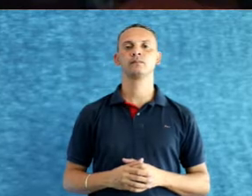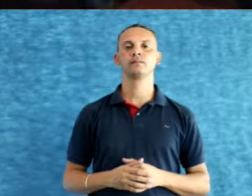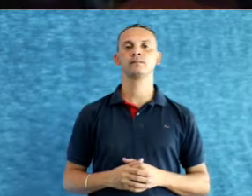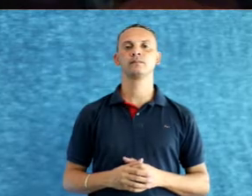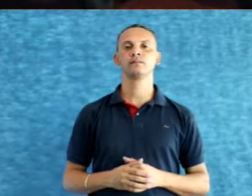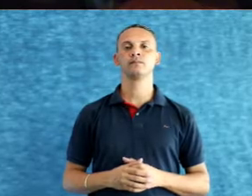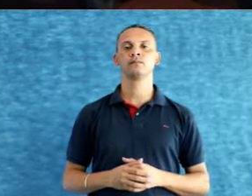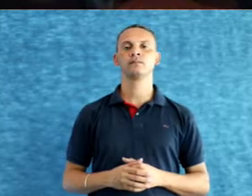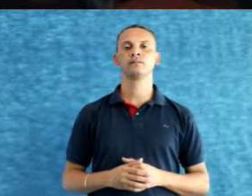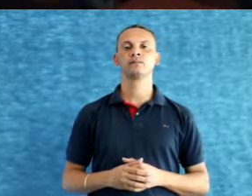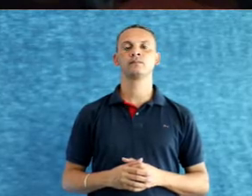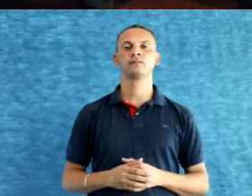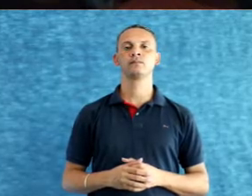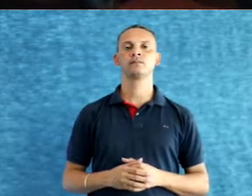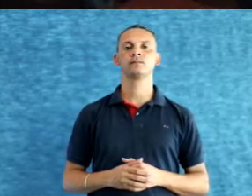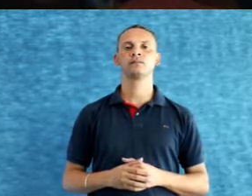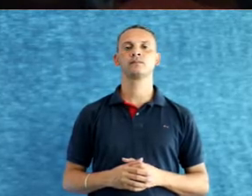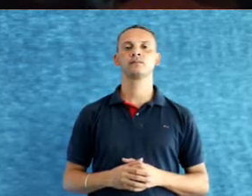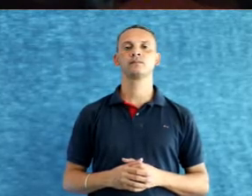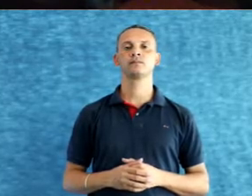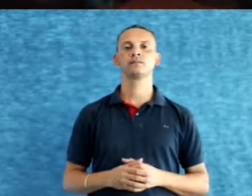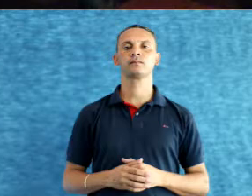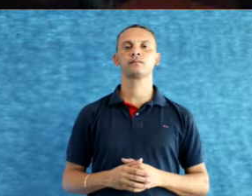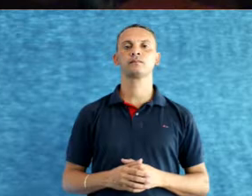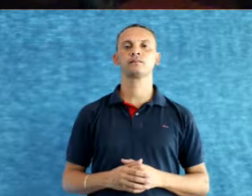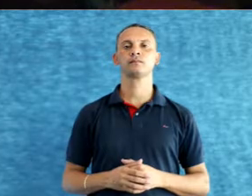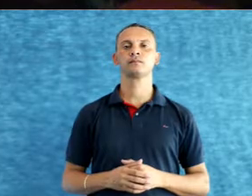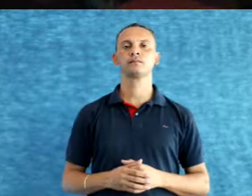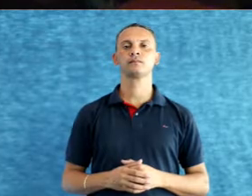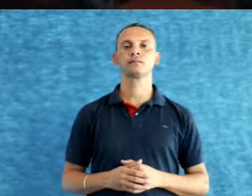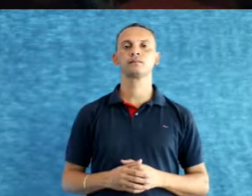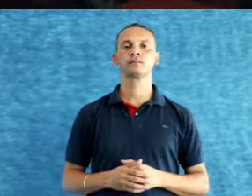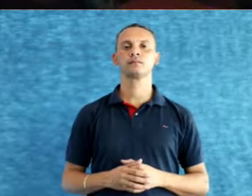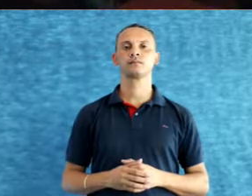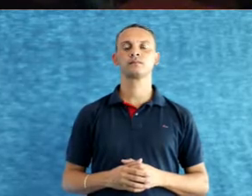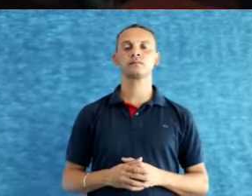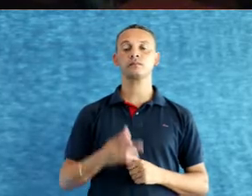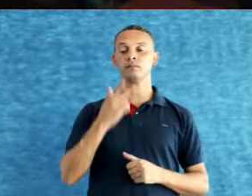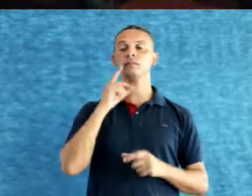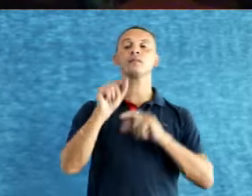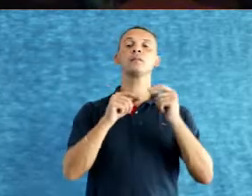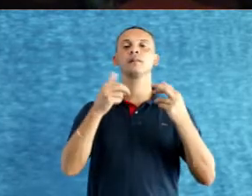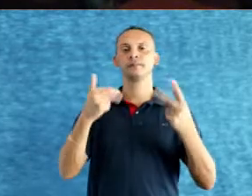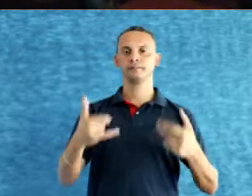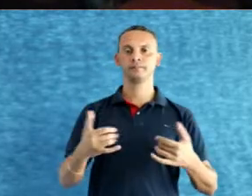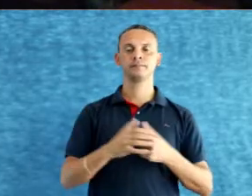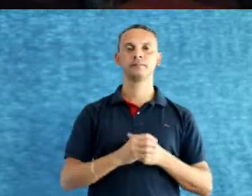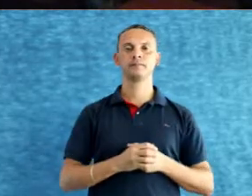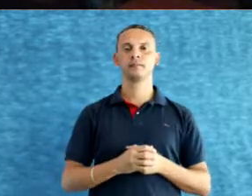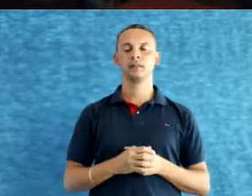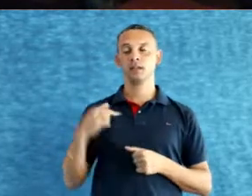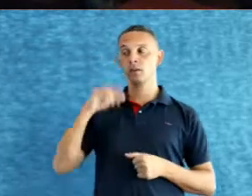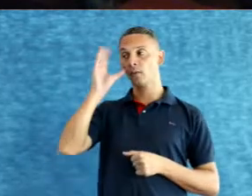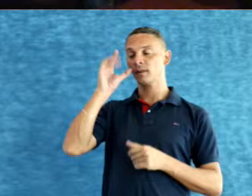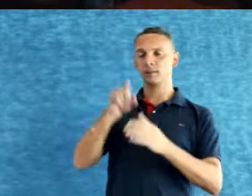dela, A Lágrima de um Caeté, que eu citei, do índio, né, do indianismo, 1849, imagina.